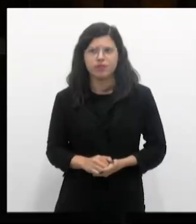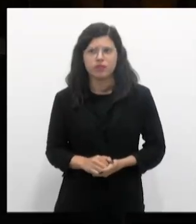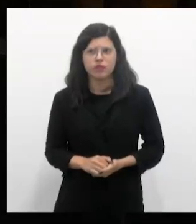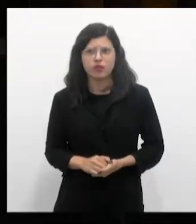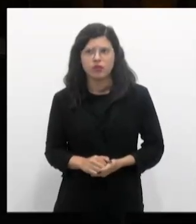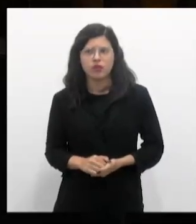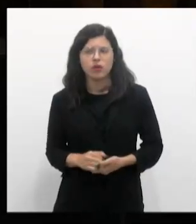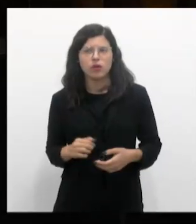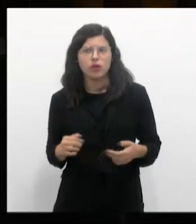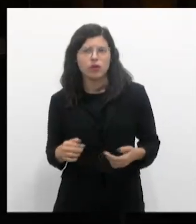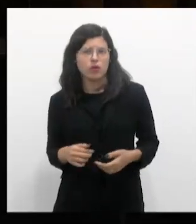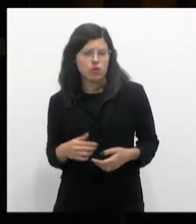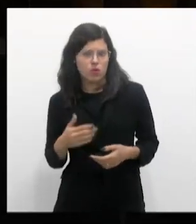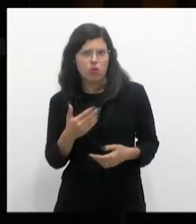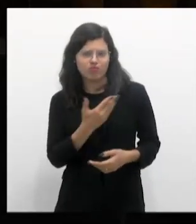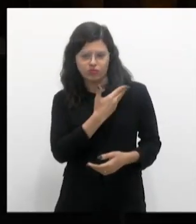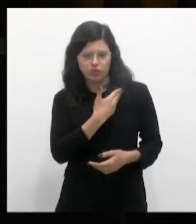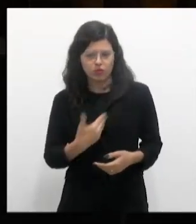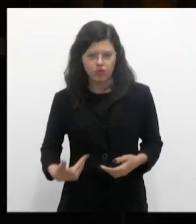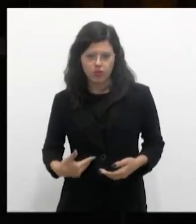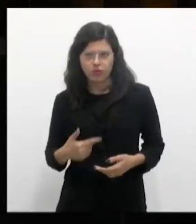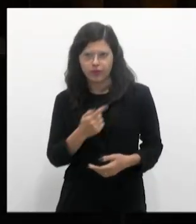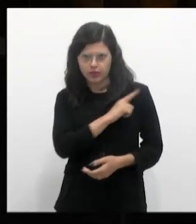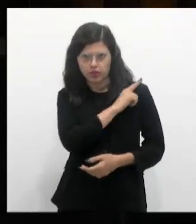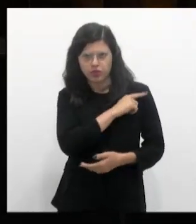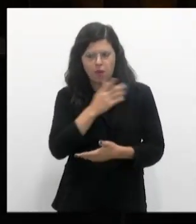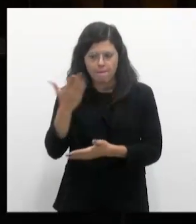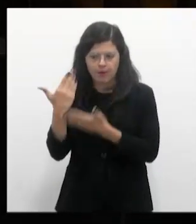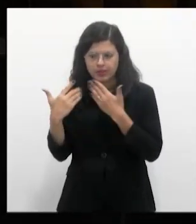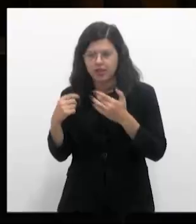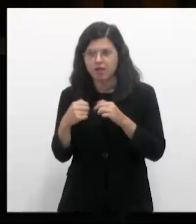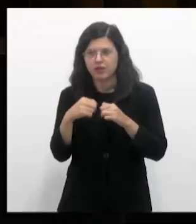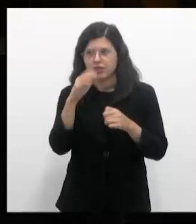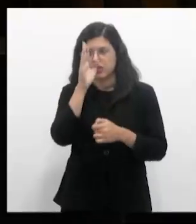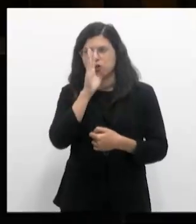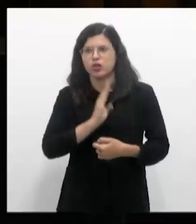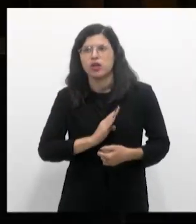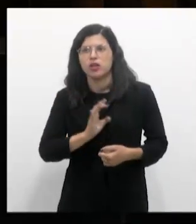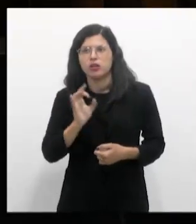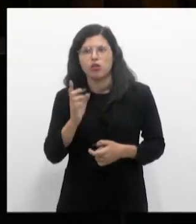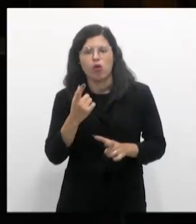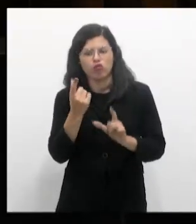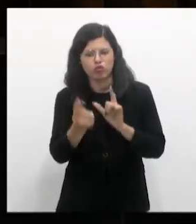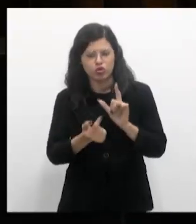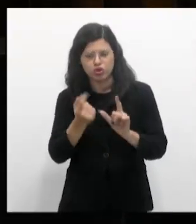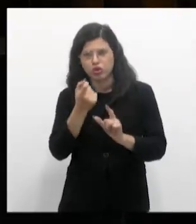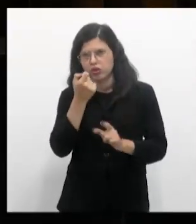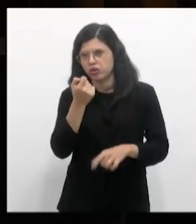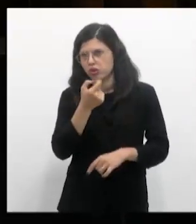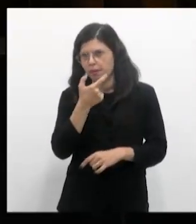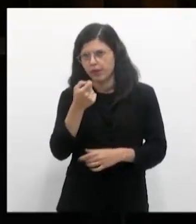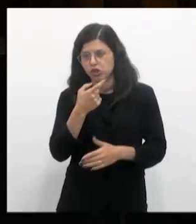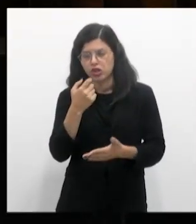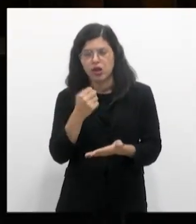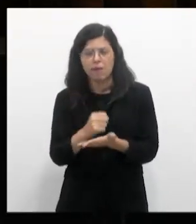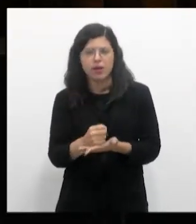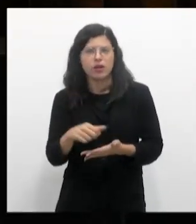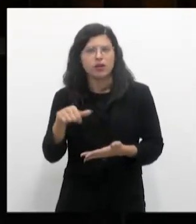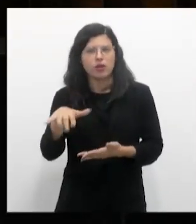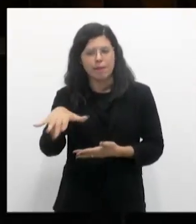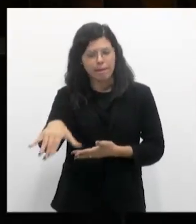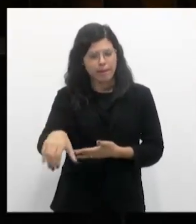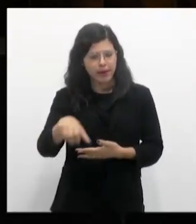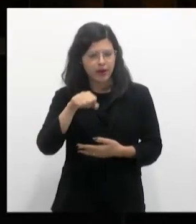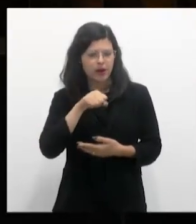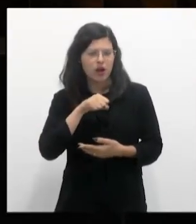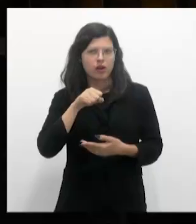coisa que o governo passado fazia de graça, que é só a logística de medicamento. É pegar o medicamento num depósito